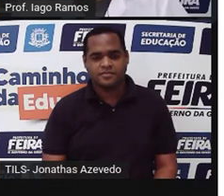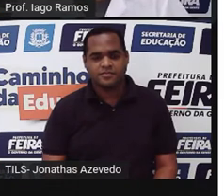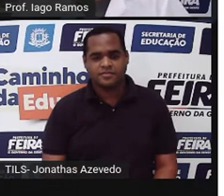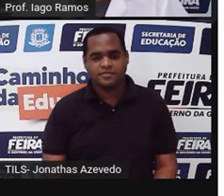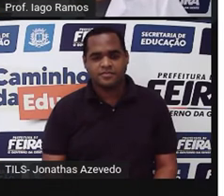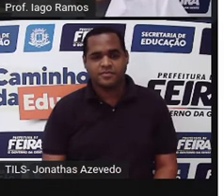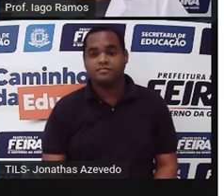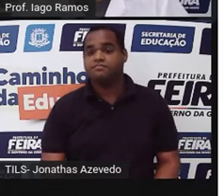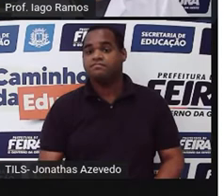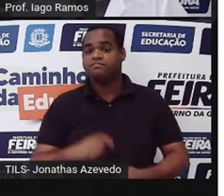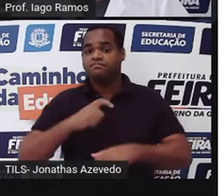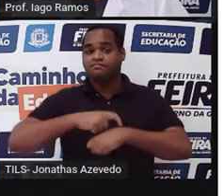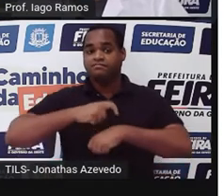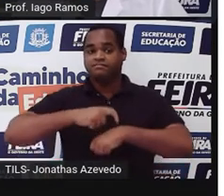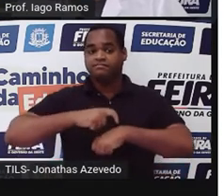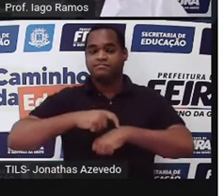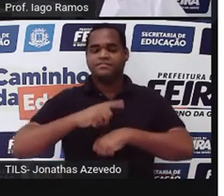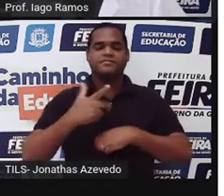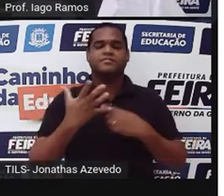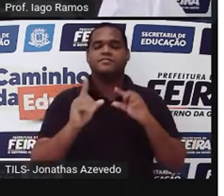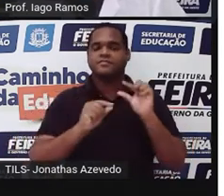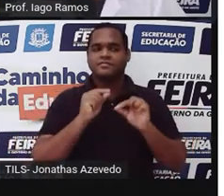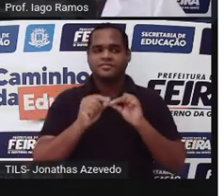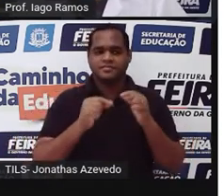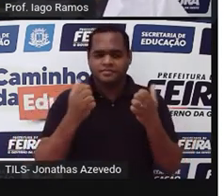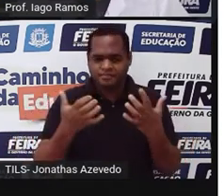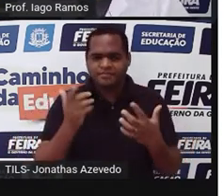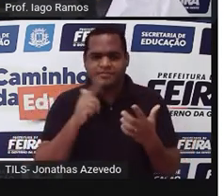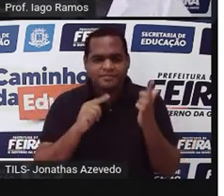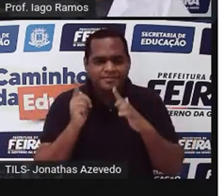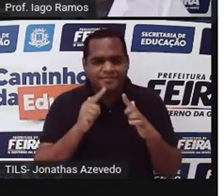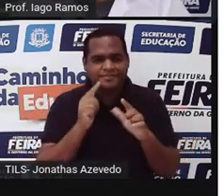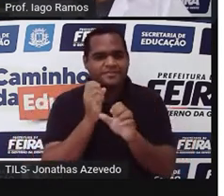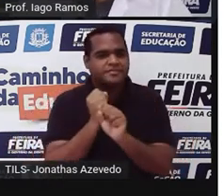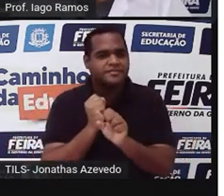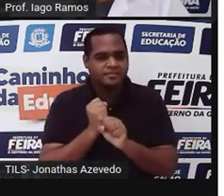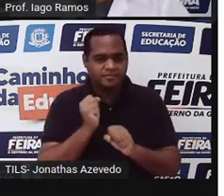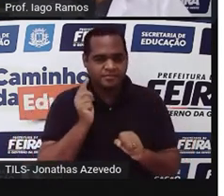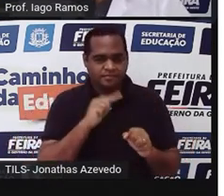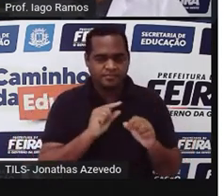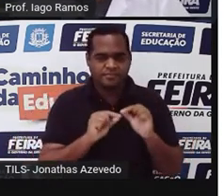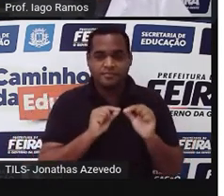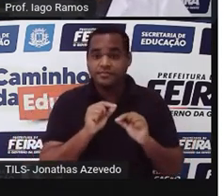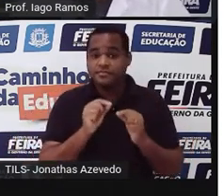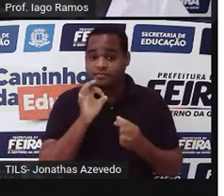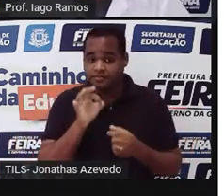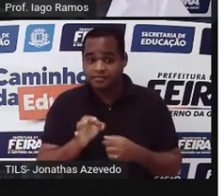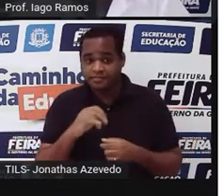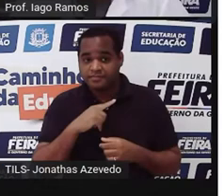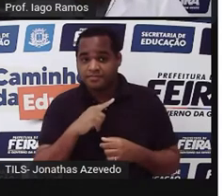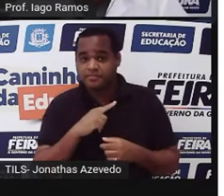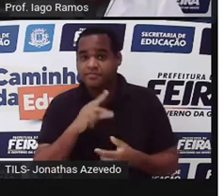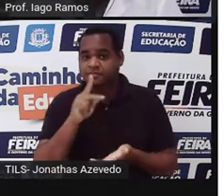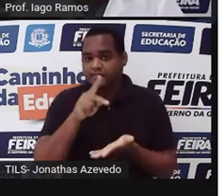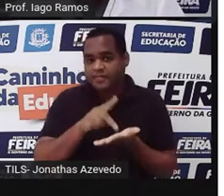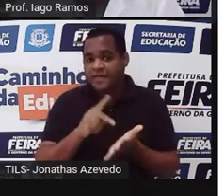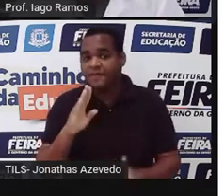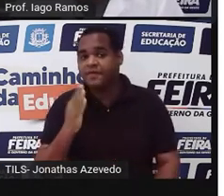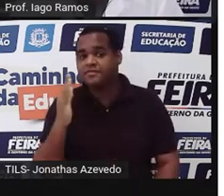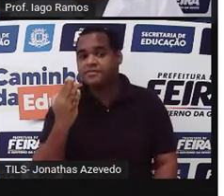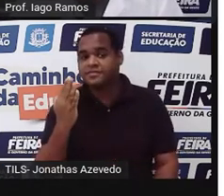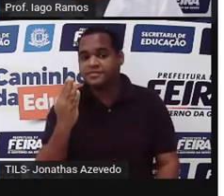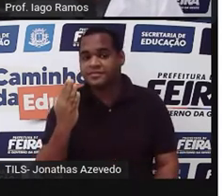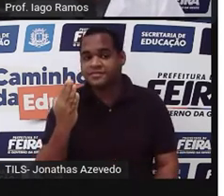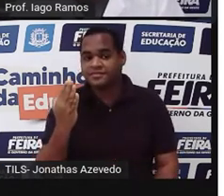o tempo o E aí calculou vamos verificar se está certo verdadeiro ou